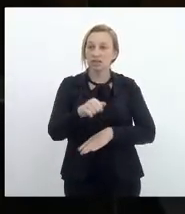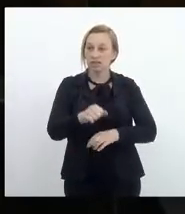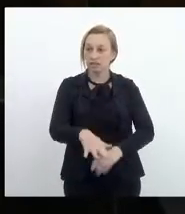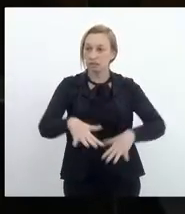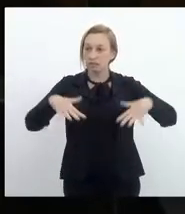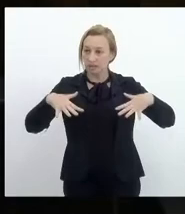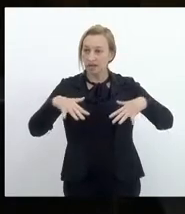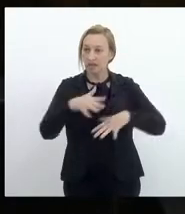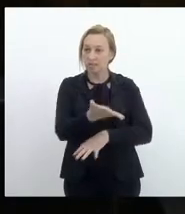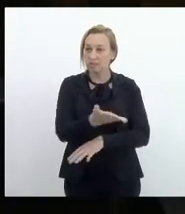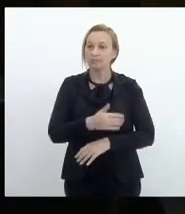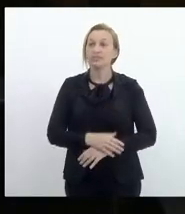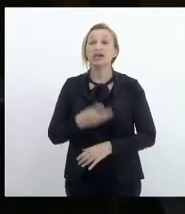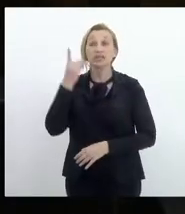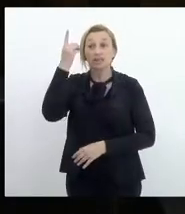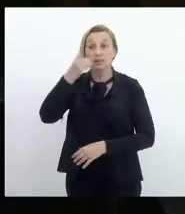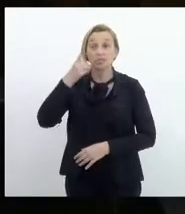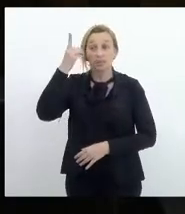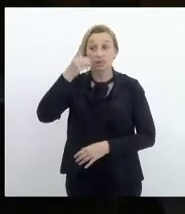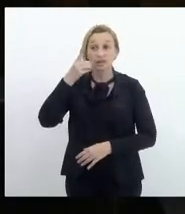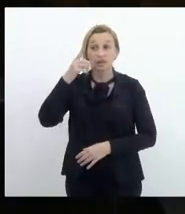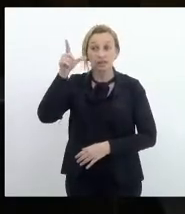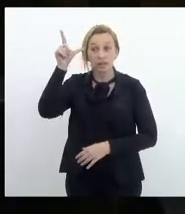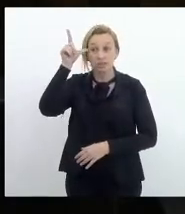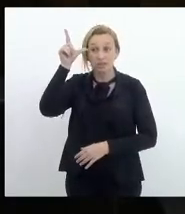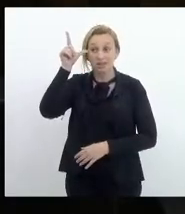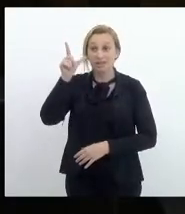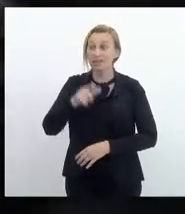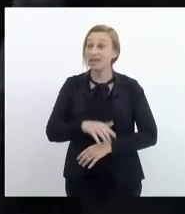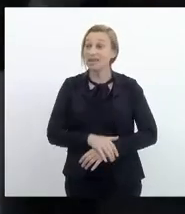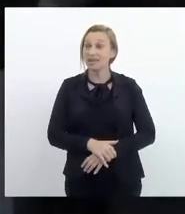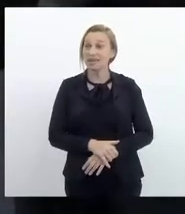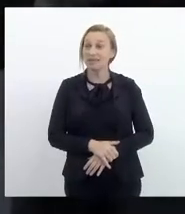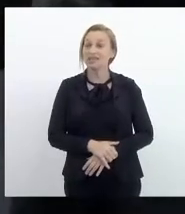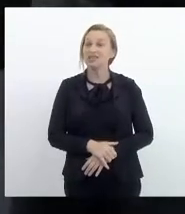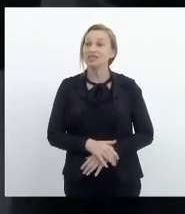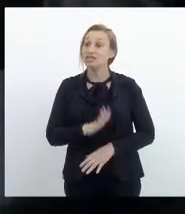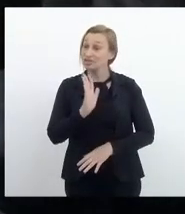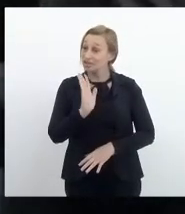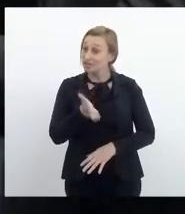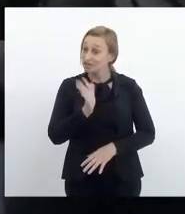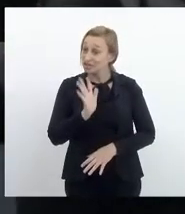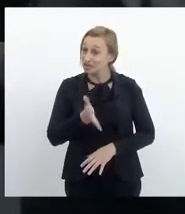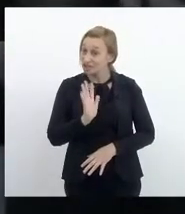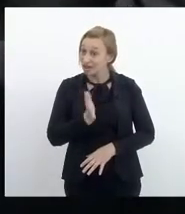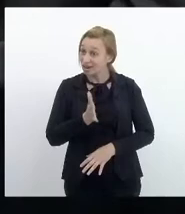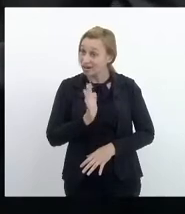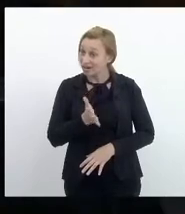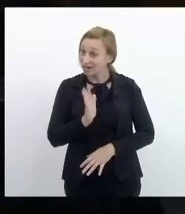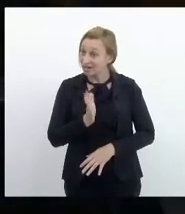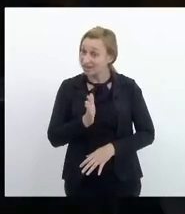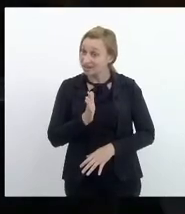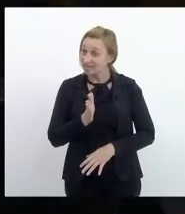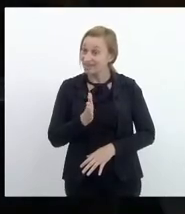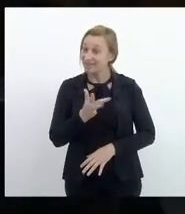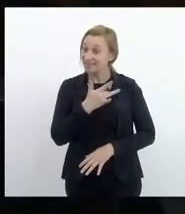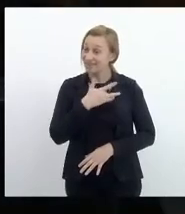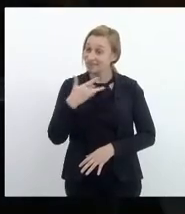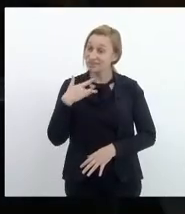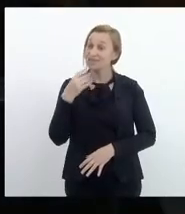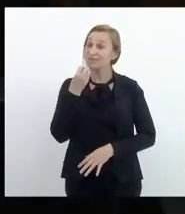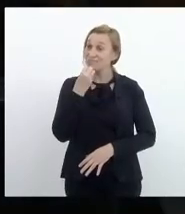plenário da deputada Lucinha já recuperada se